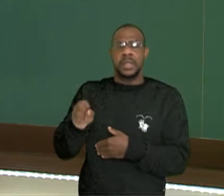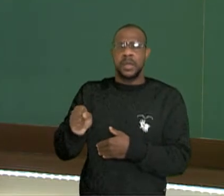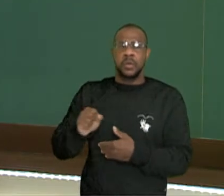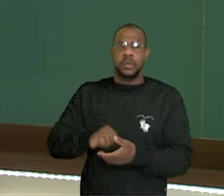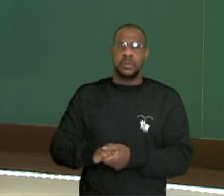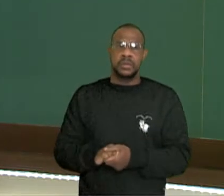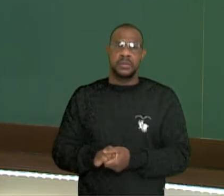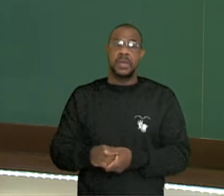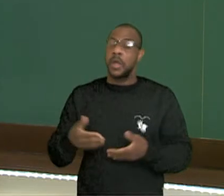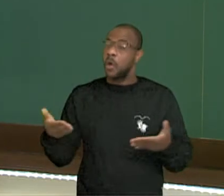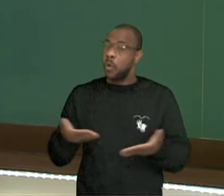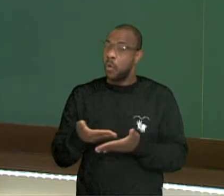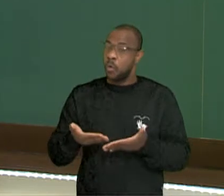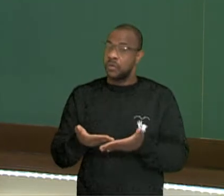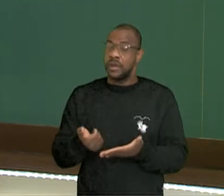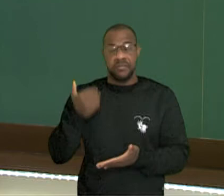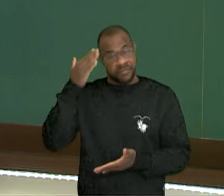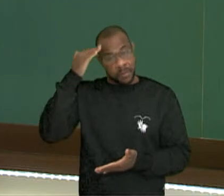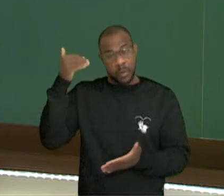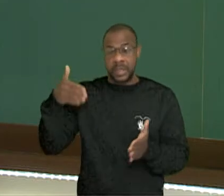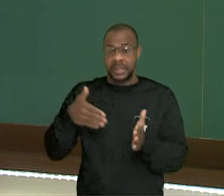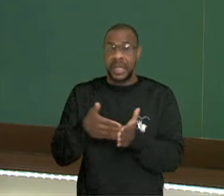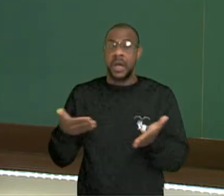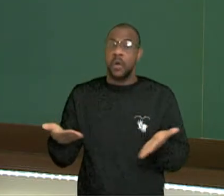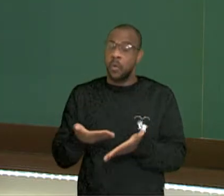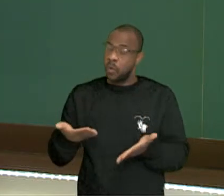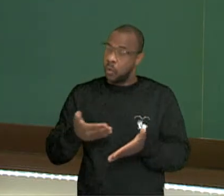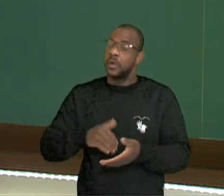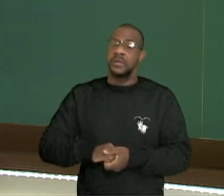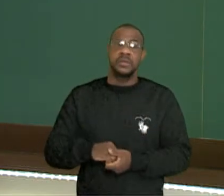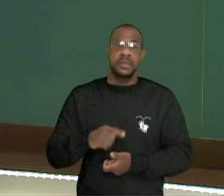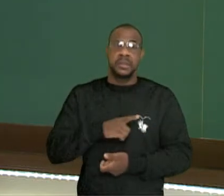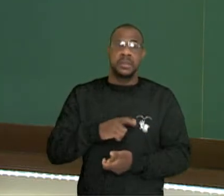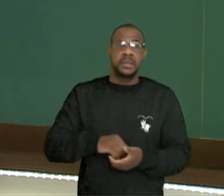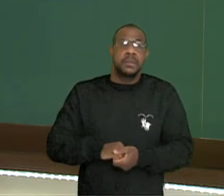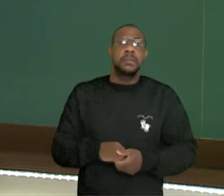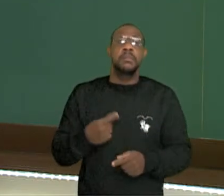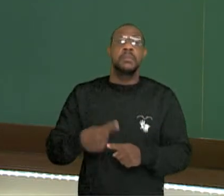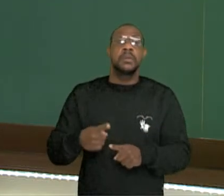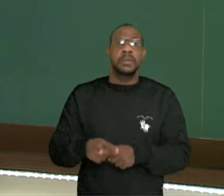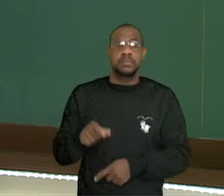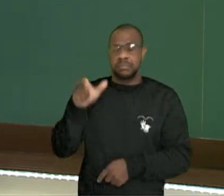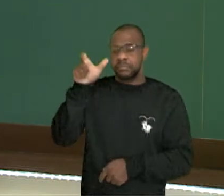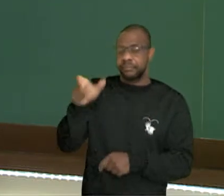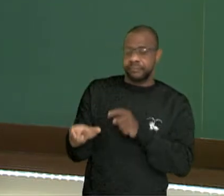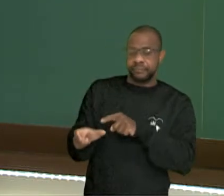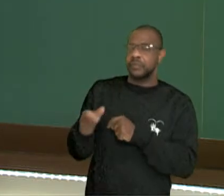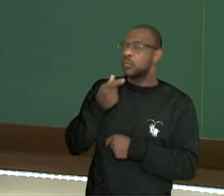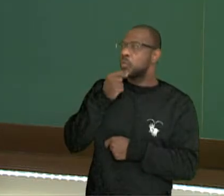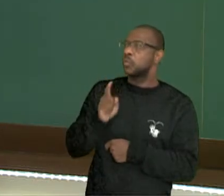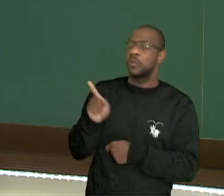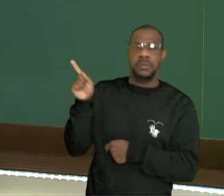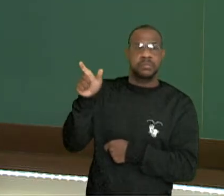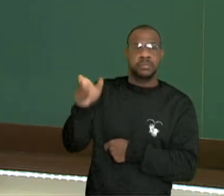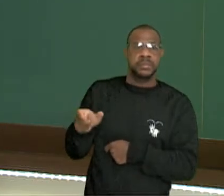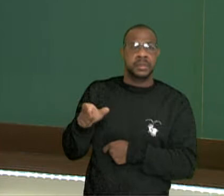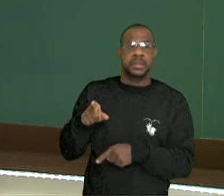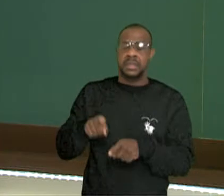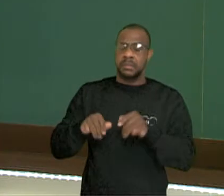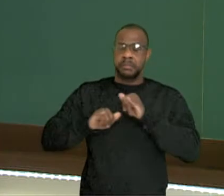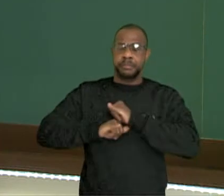polêmica até os dias de hoje, Não há uma unanimidade sobre a figura do Oliver Cromwell, que proclama